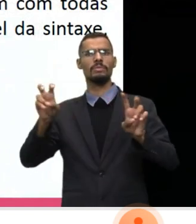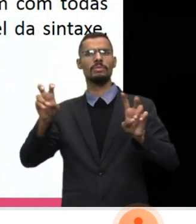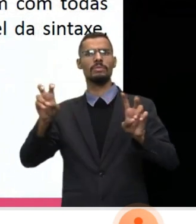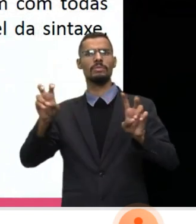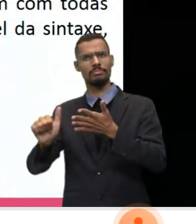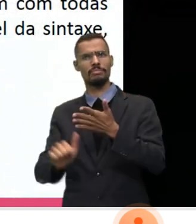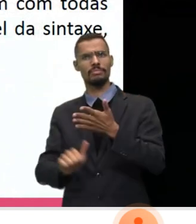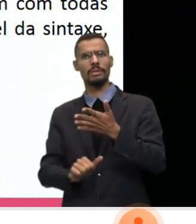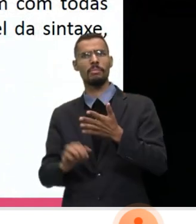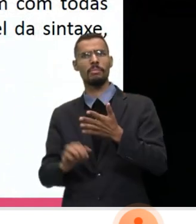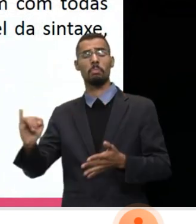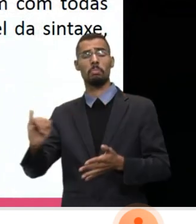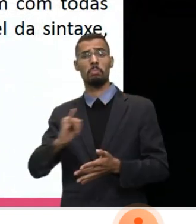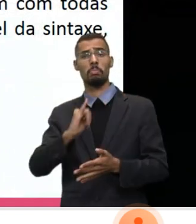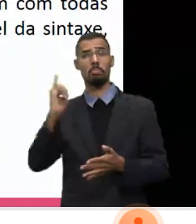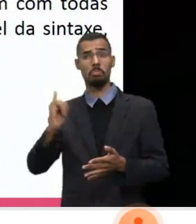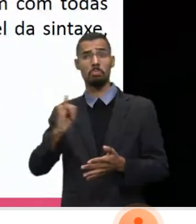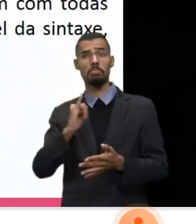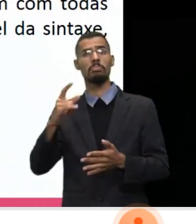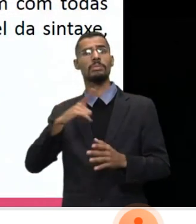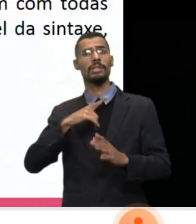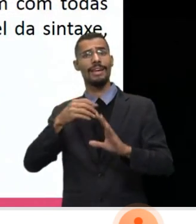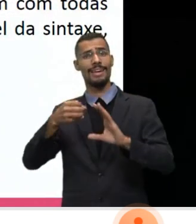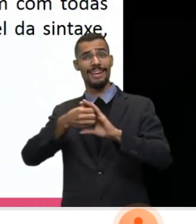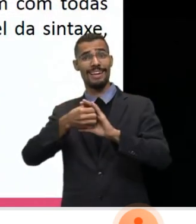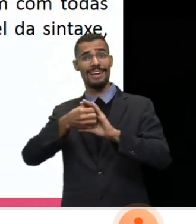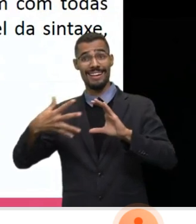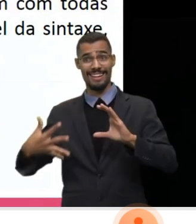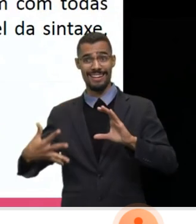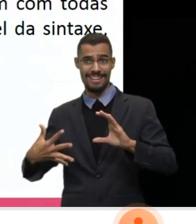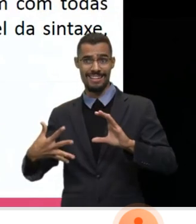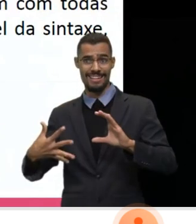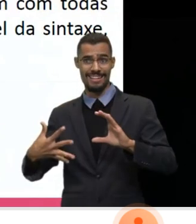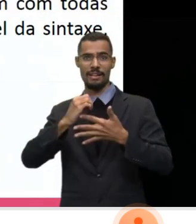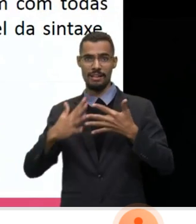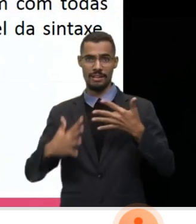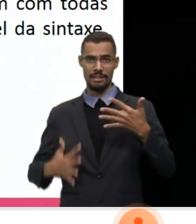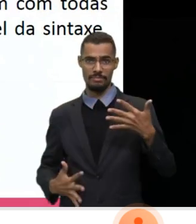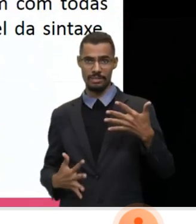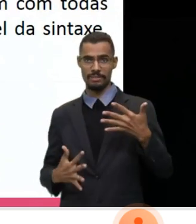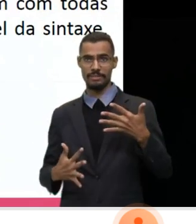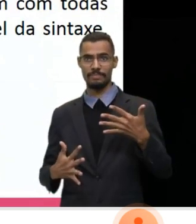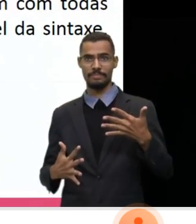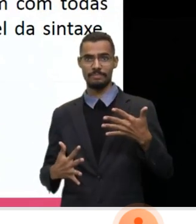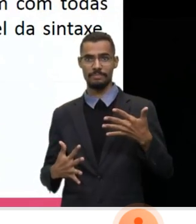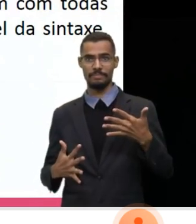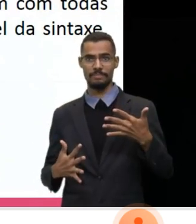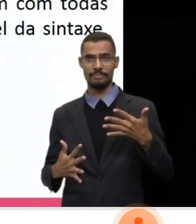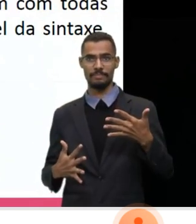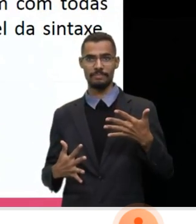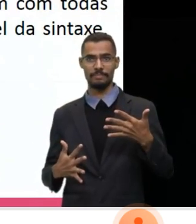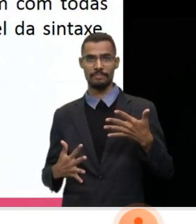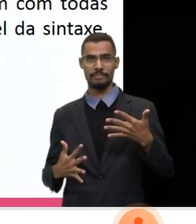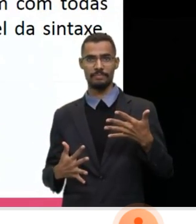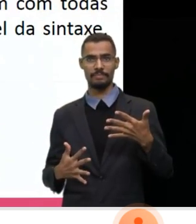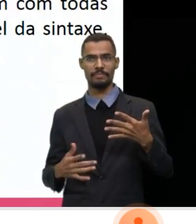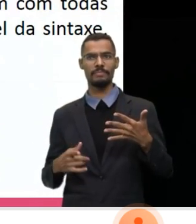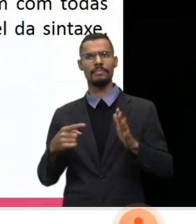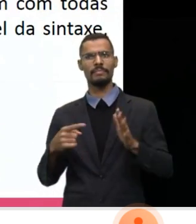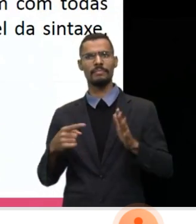sintaxe e na característica sintética da Libras. Então, os classificadores, eles apresentam